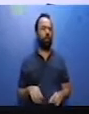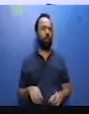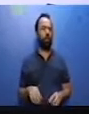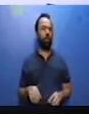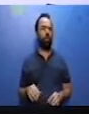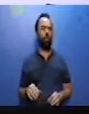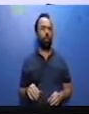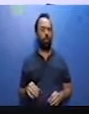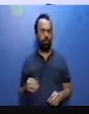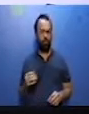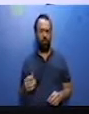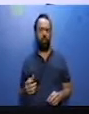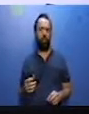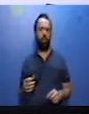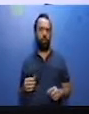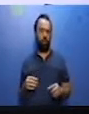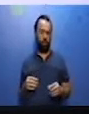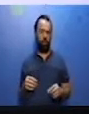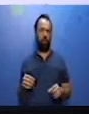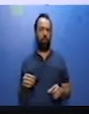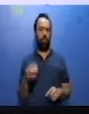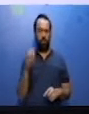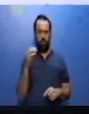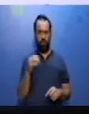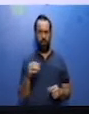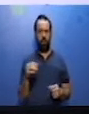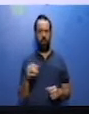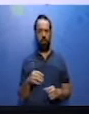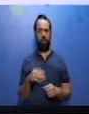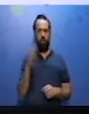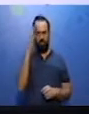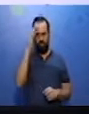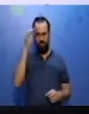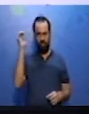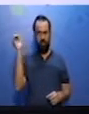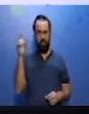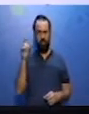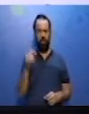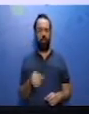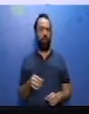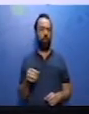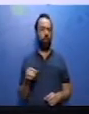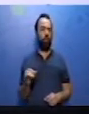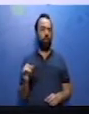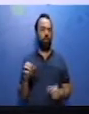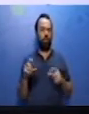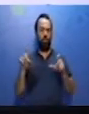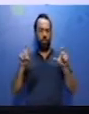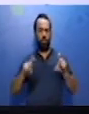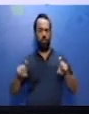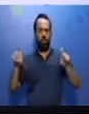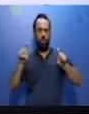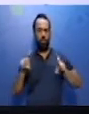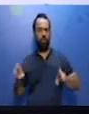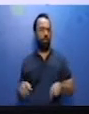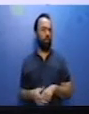muitos programas que a gente acha a linguagem de programação e fórum indianos que desenvolveram